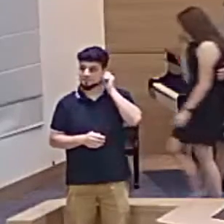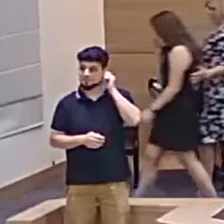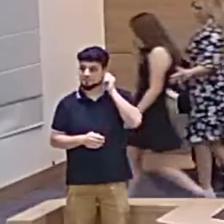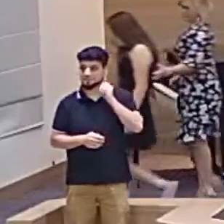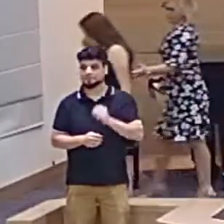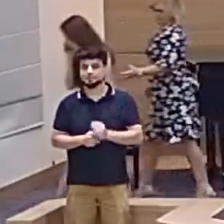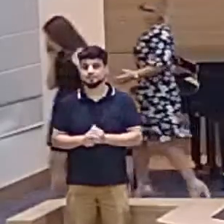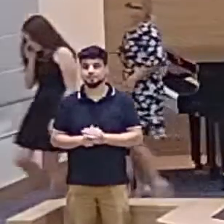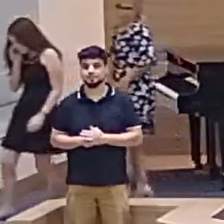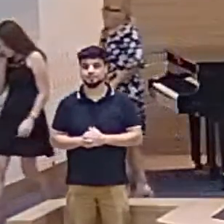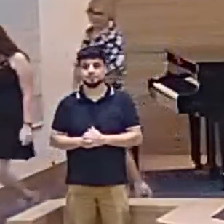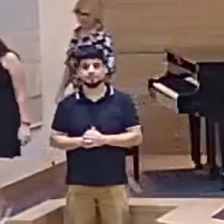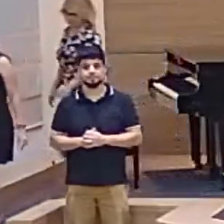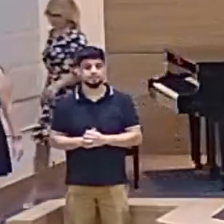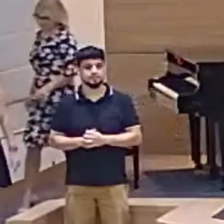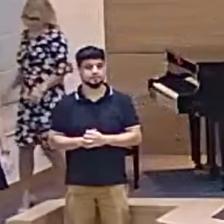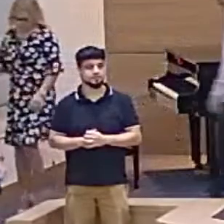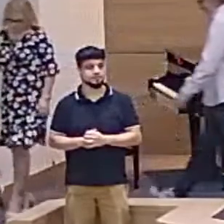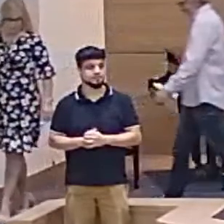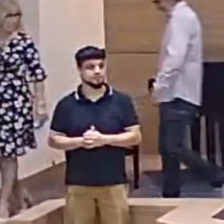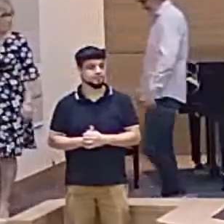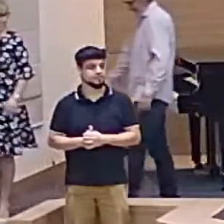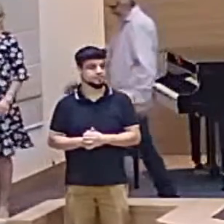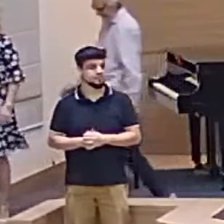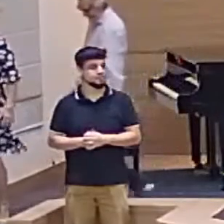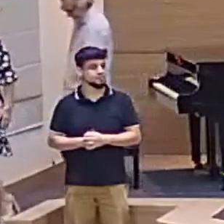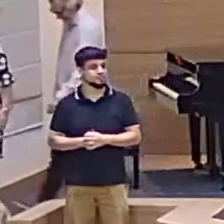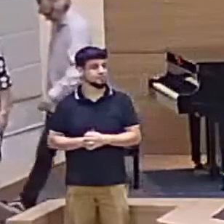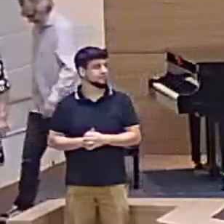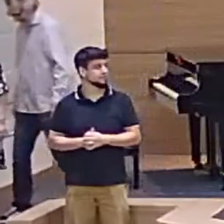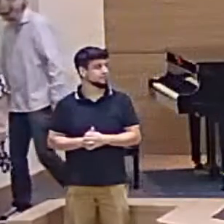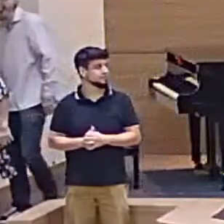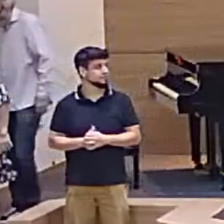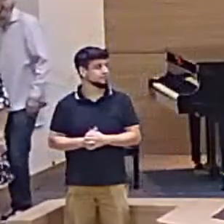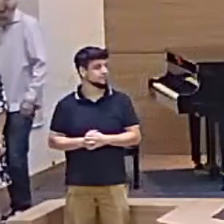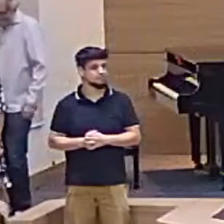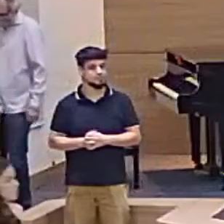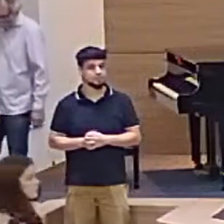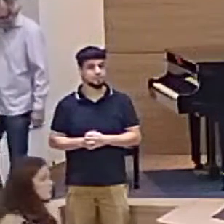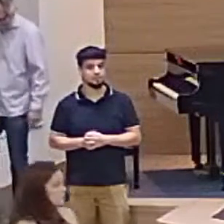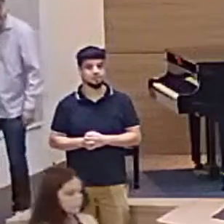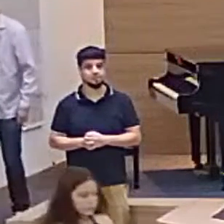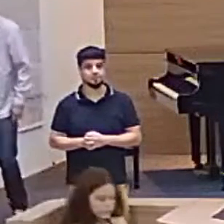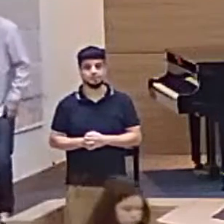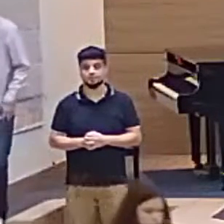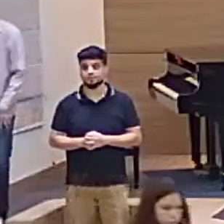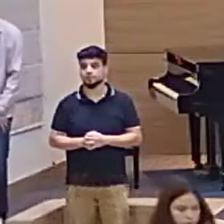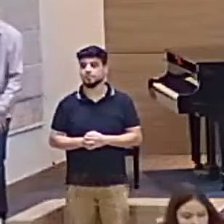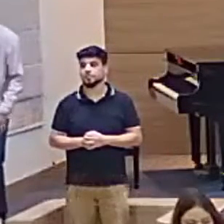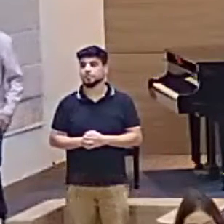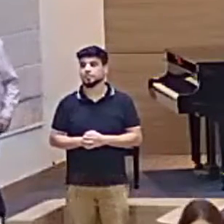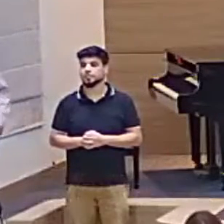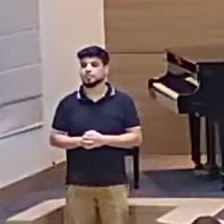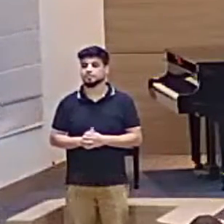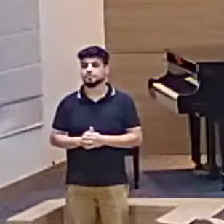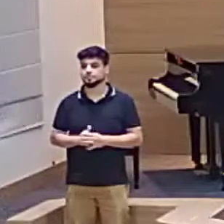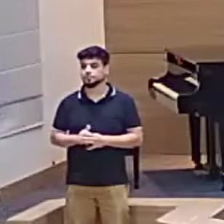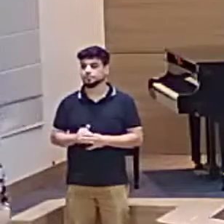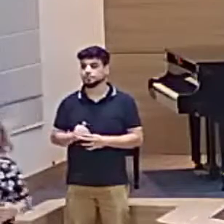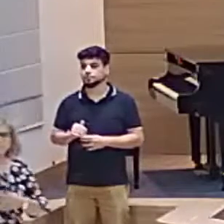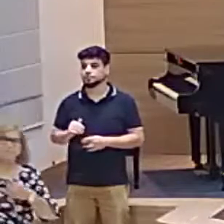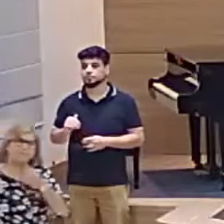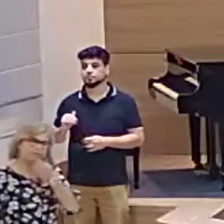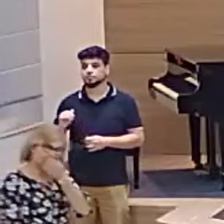E aí o jogo do é Capítulo 24 enquanto os amados